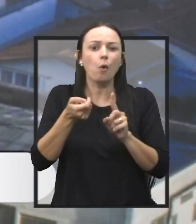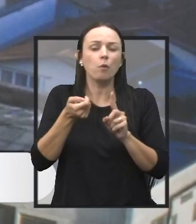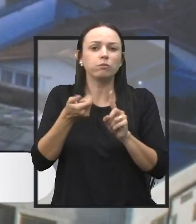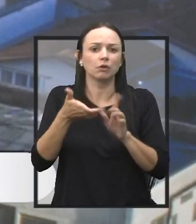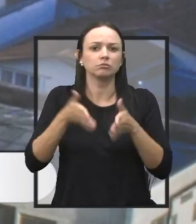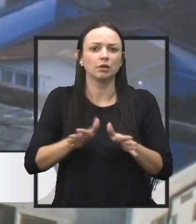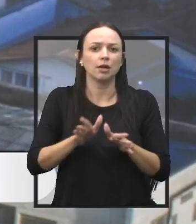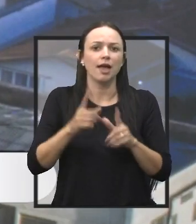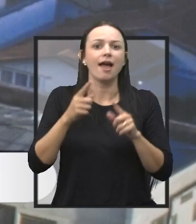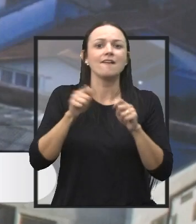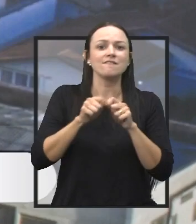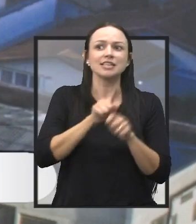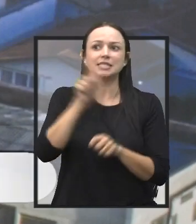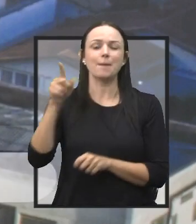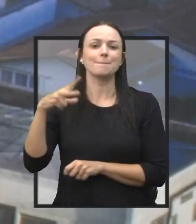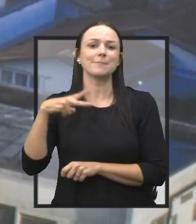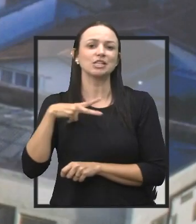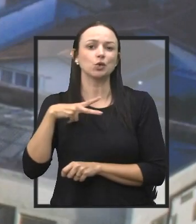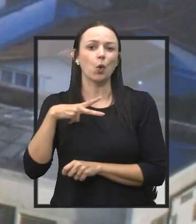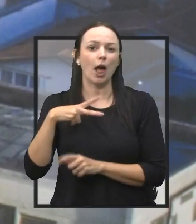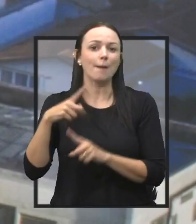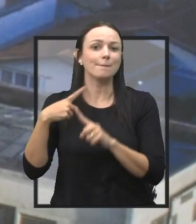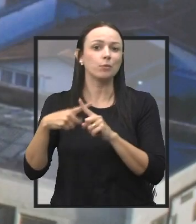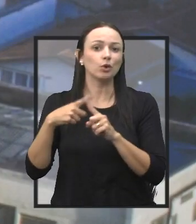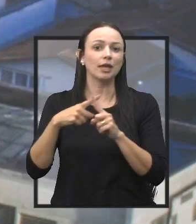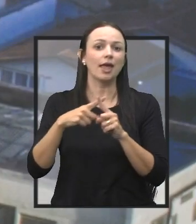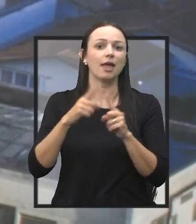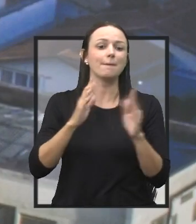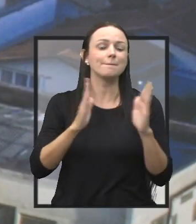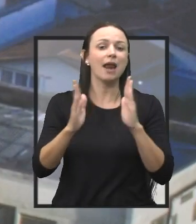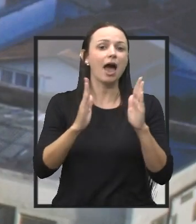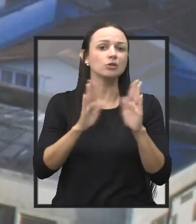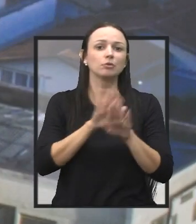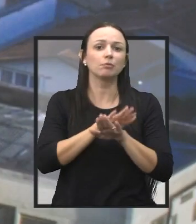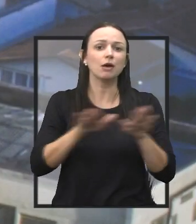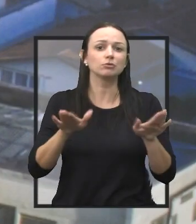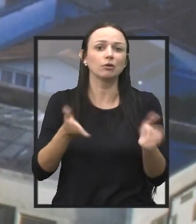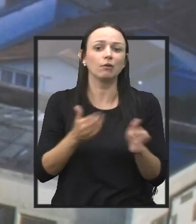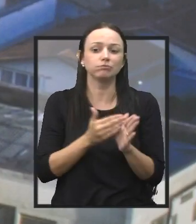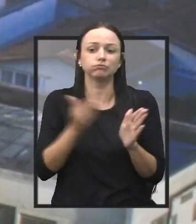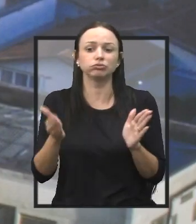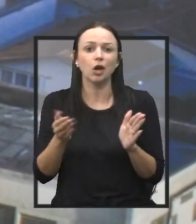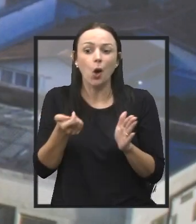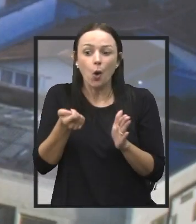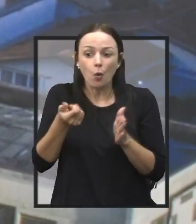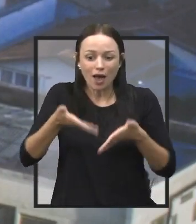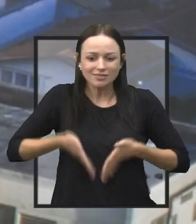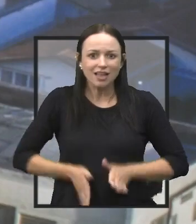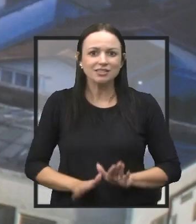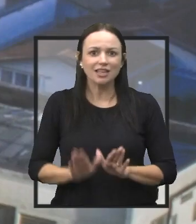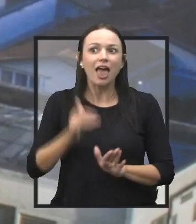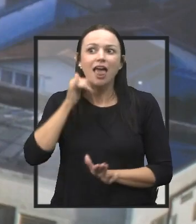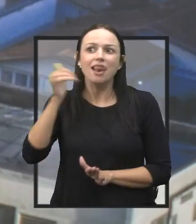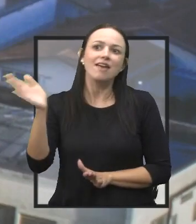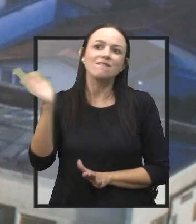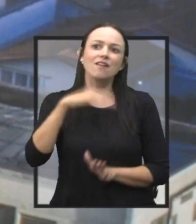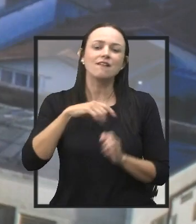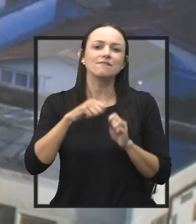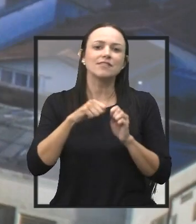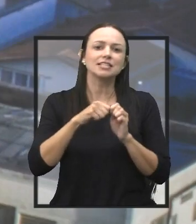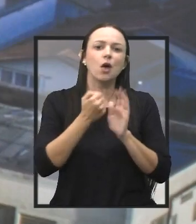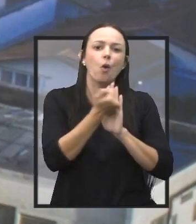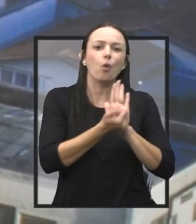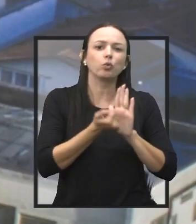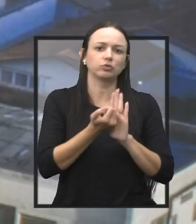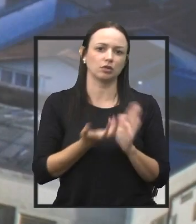particular, porque passa o período do exame, e aí quando ela está quase para ganhar o bebê, ligam para ela que o ultrassom